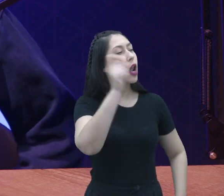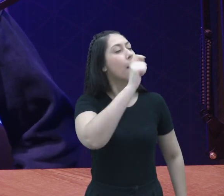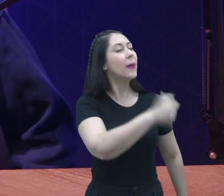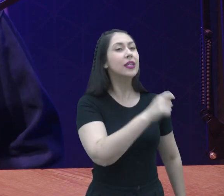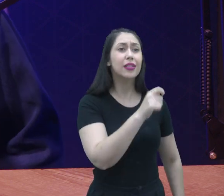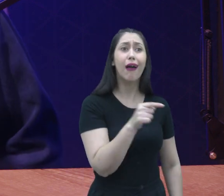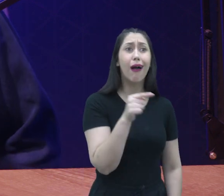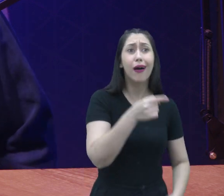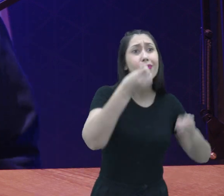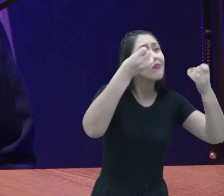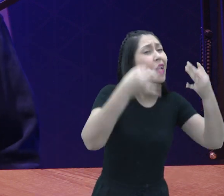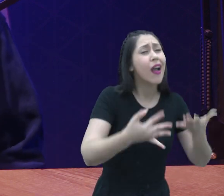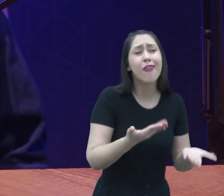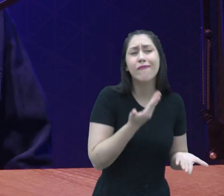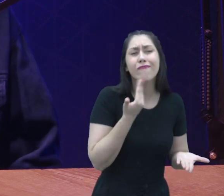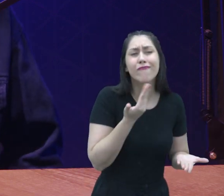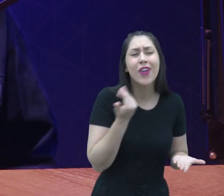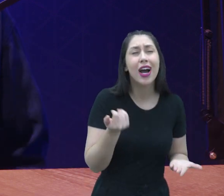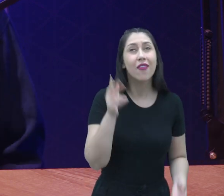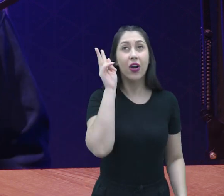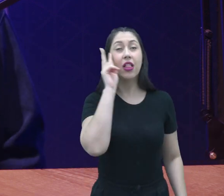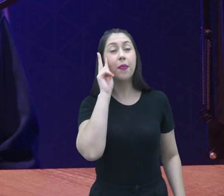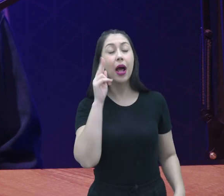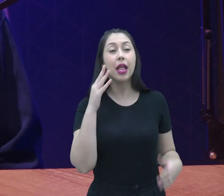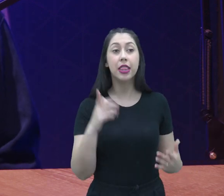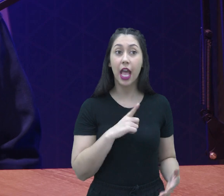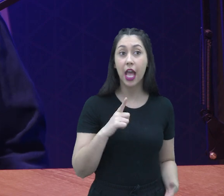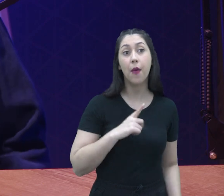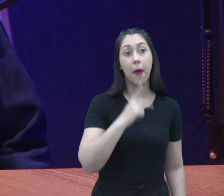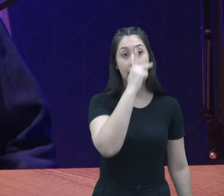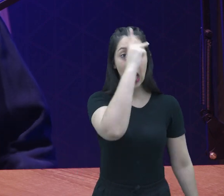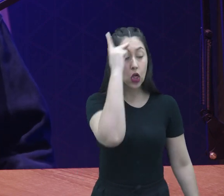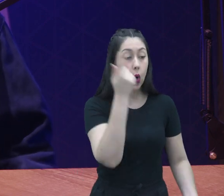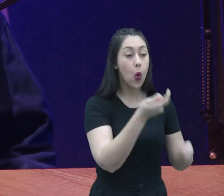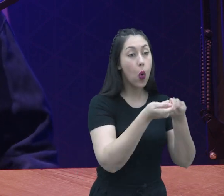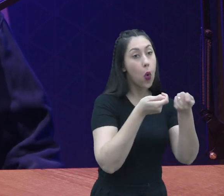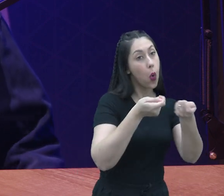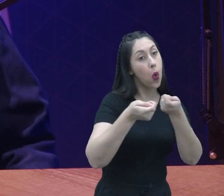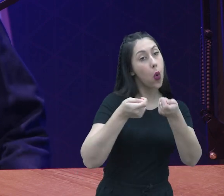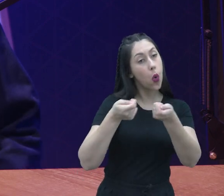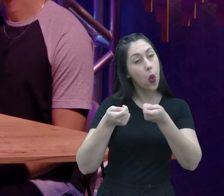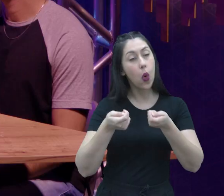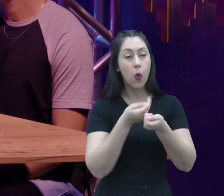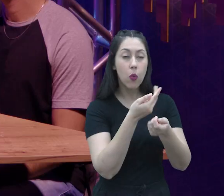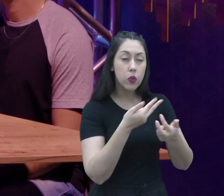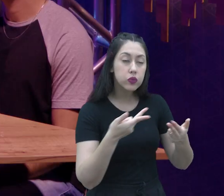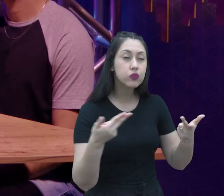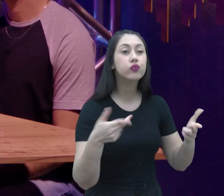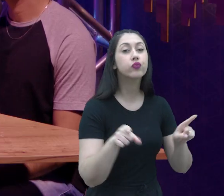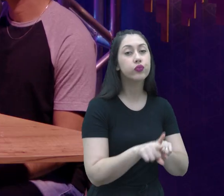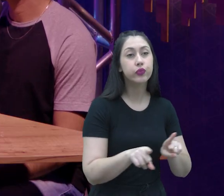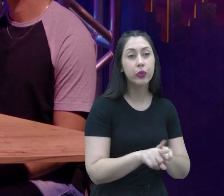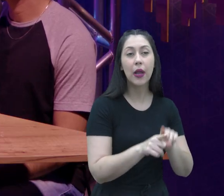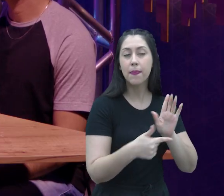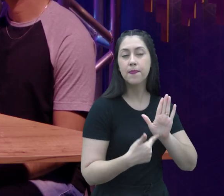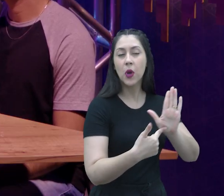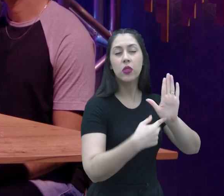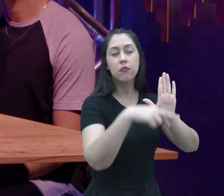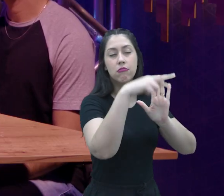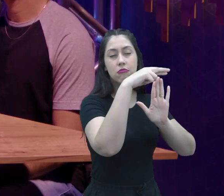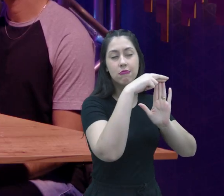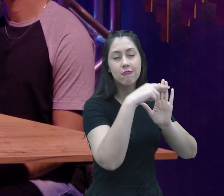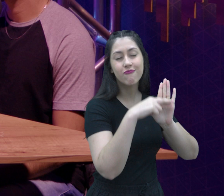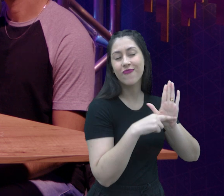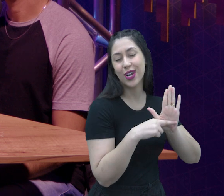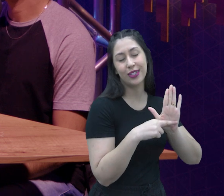ela vai explicar super facinho. Vai lembrar lá que é quem, enfim, definia, controlava as coisas e definia, né, as